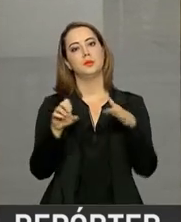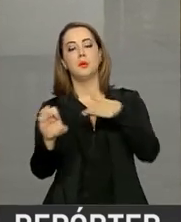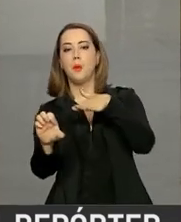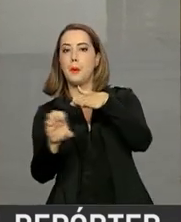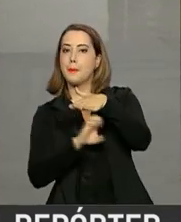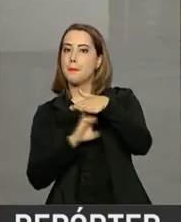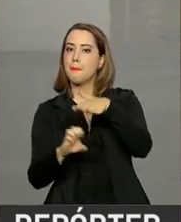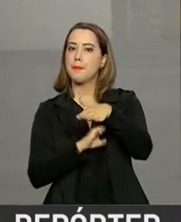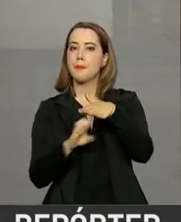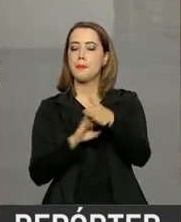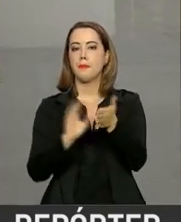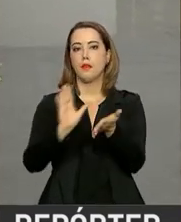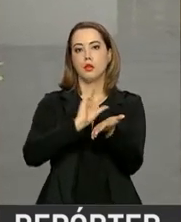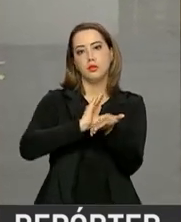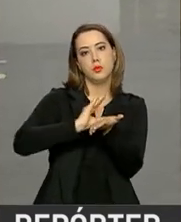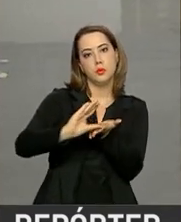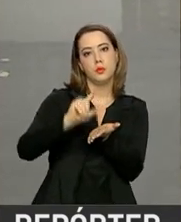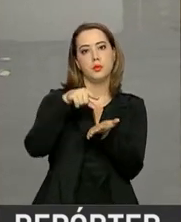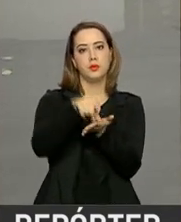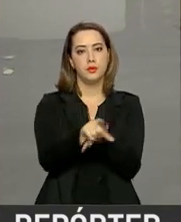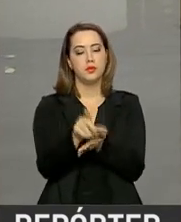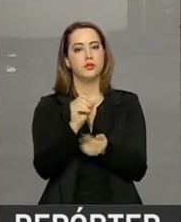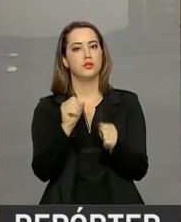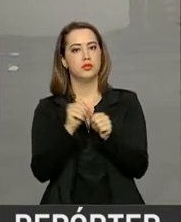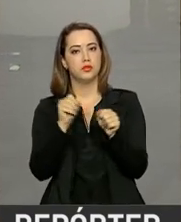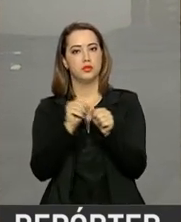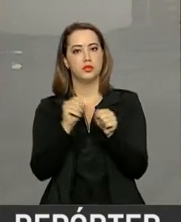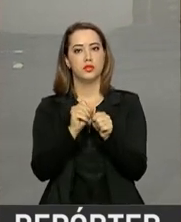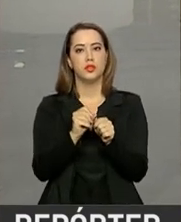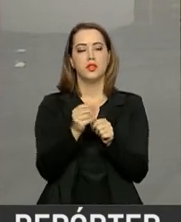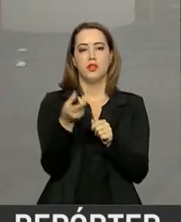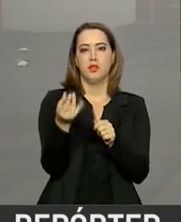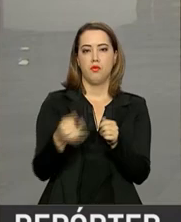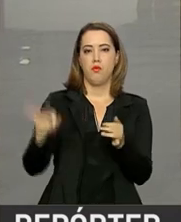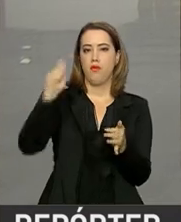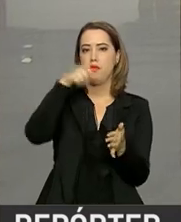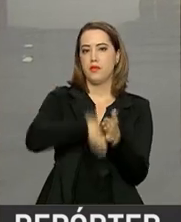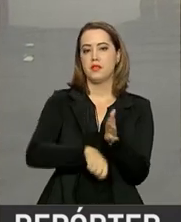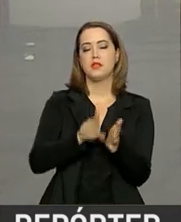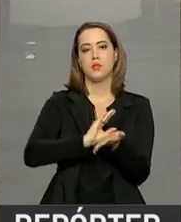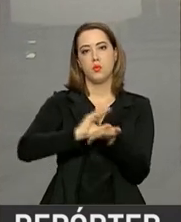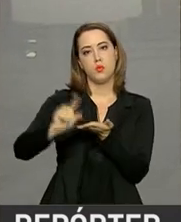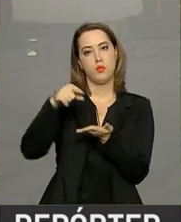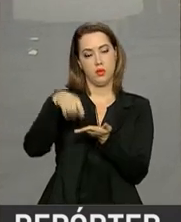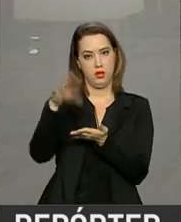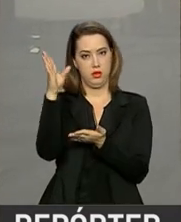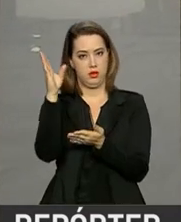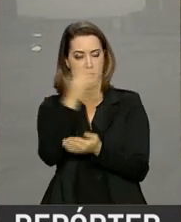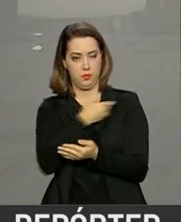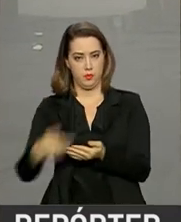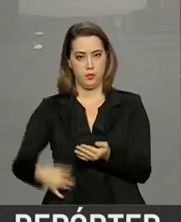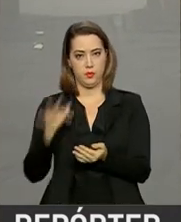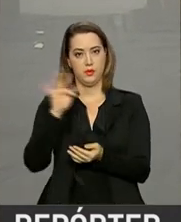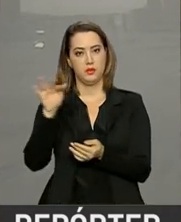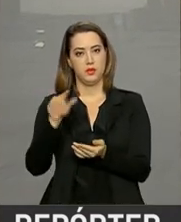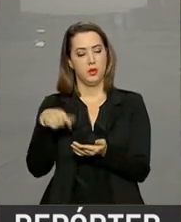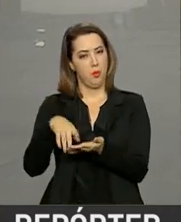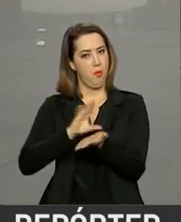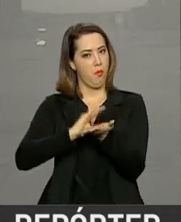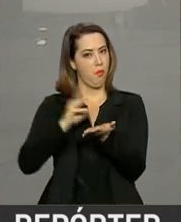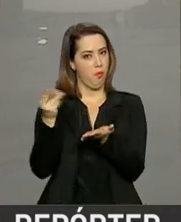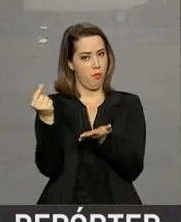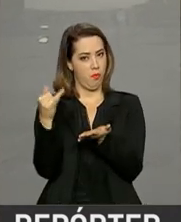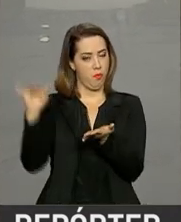ao Tesouro Nacional impostos federais destinam esses recursos para a produção de arte e cultura no